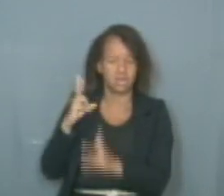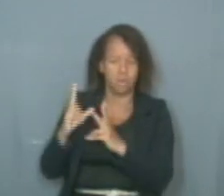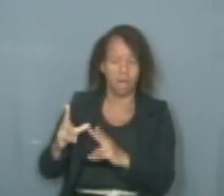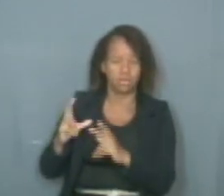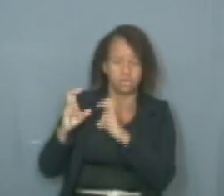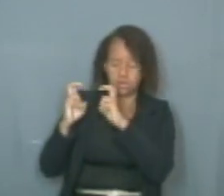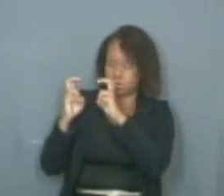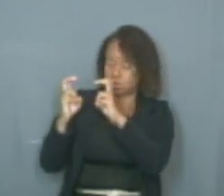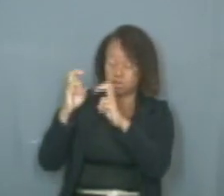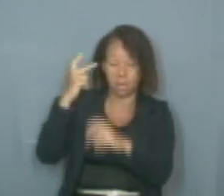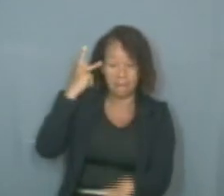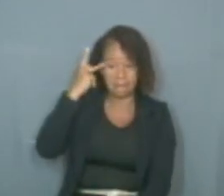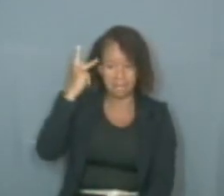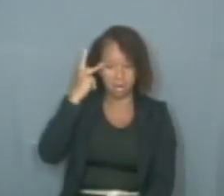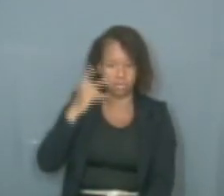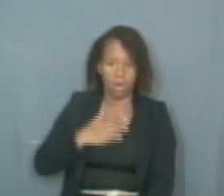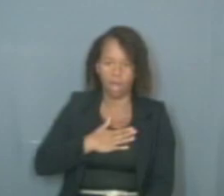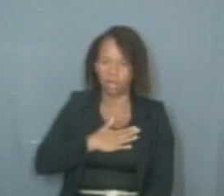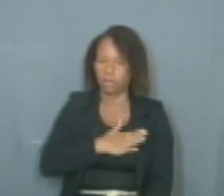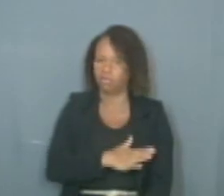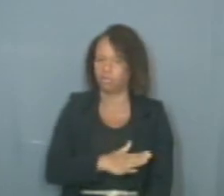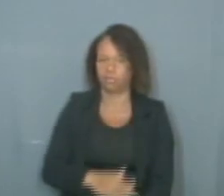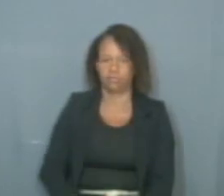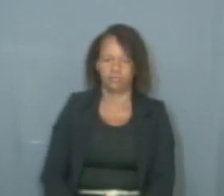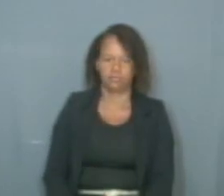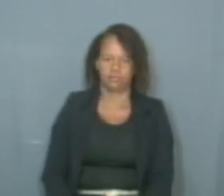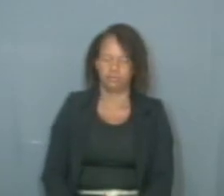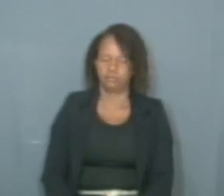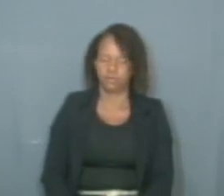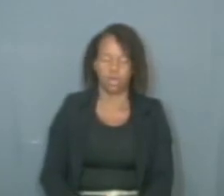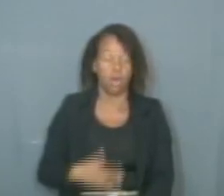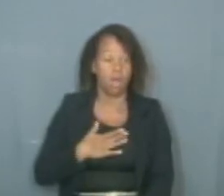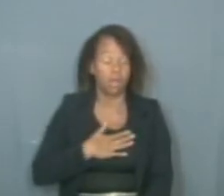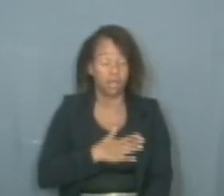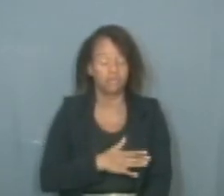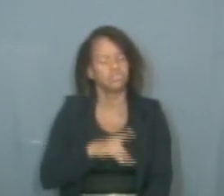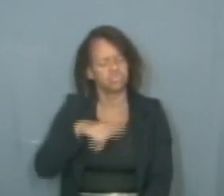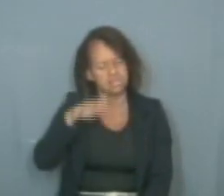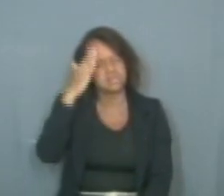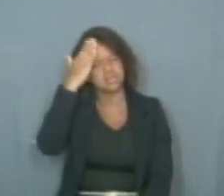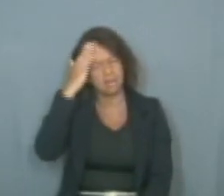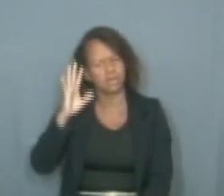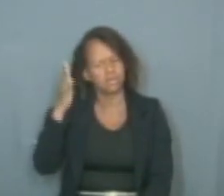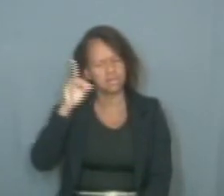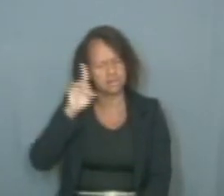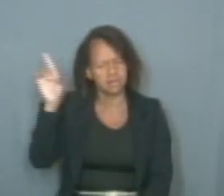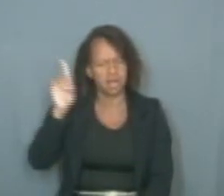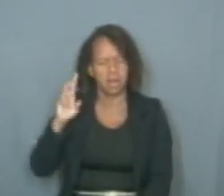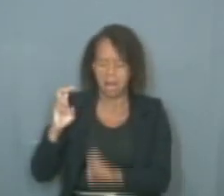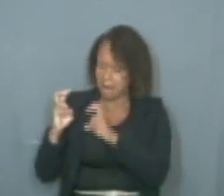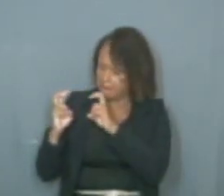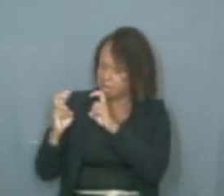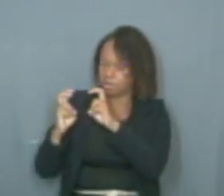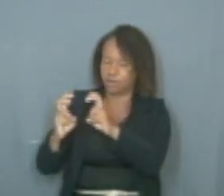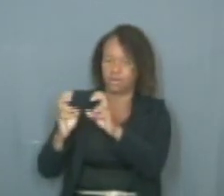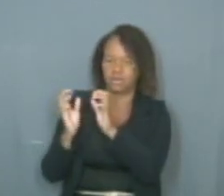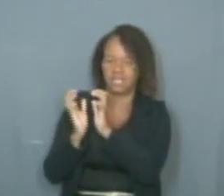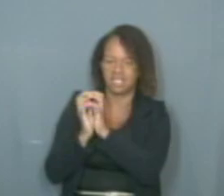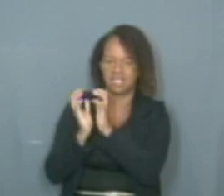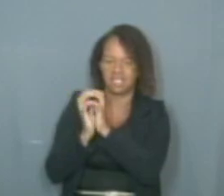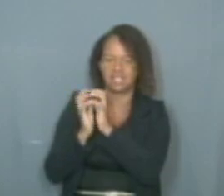Paulo foram terríveis. A gente sabe o que está acontecendo lá. O metrô de